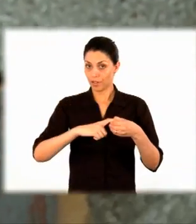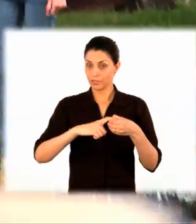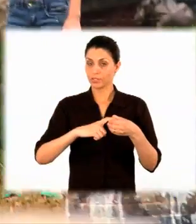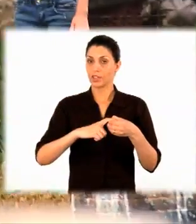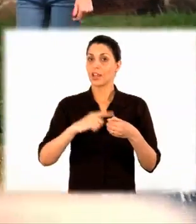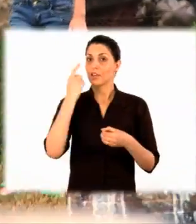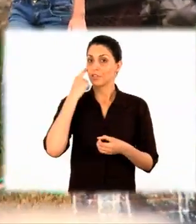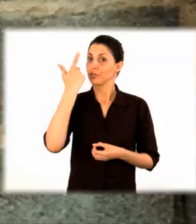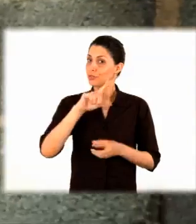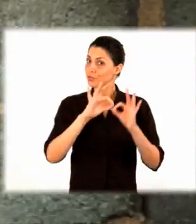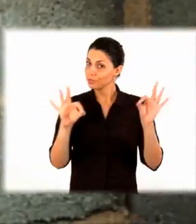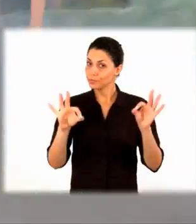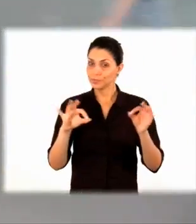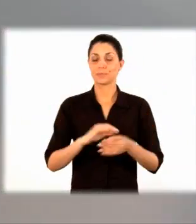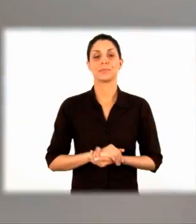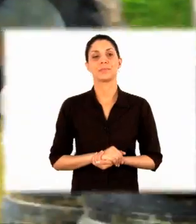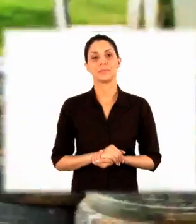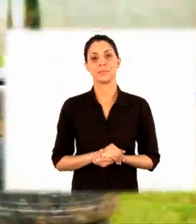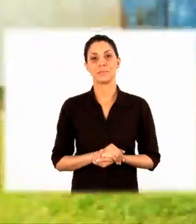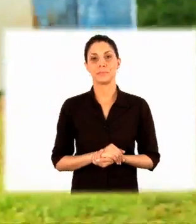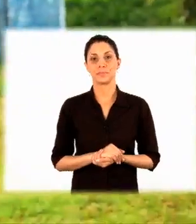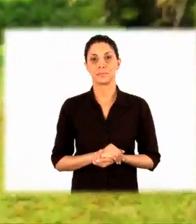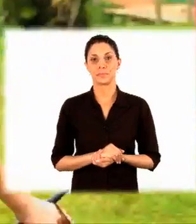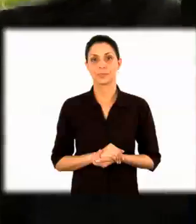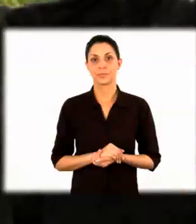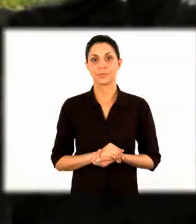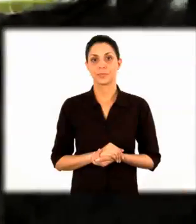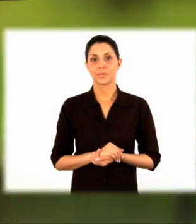E reveja a frase.